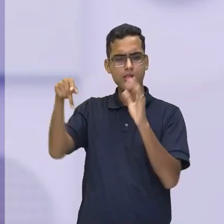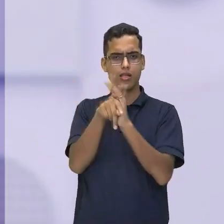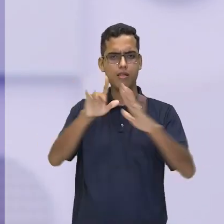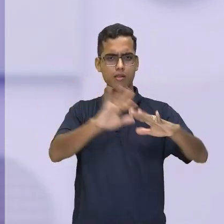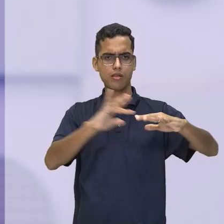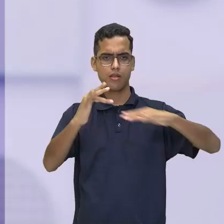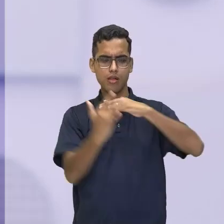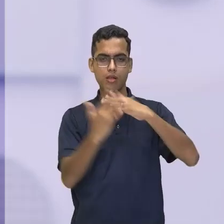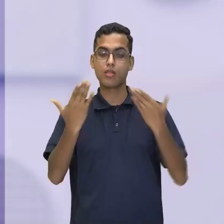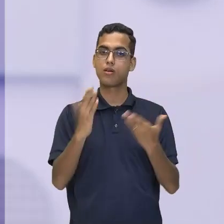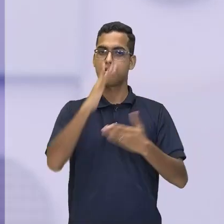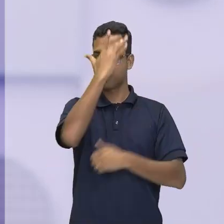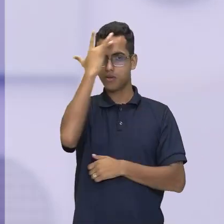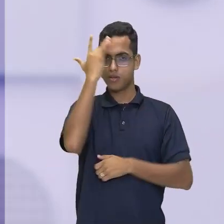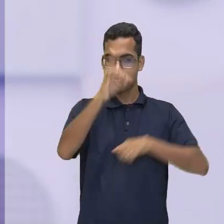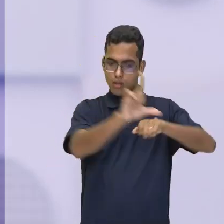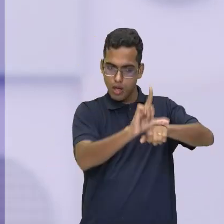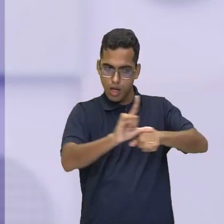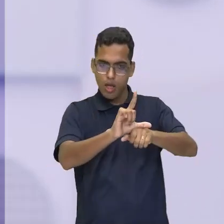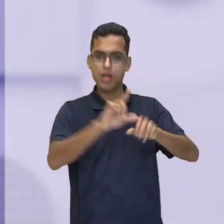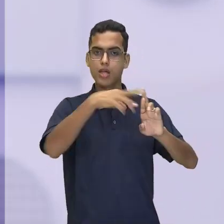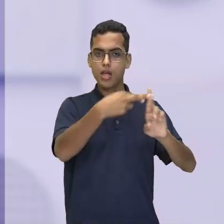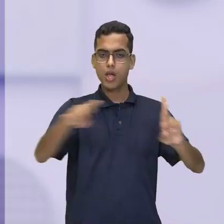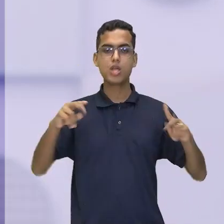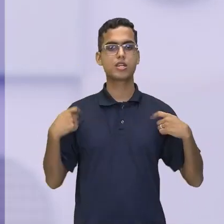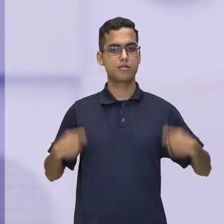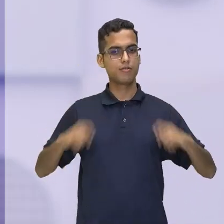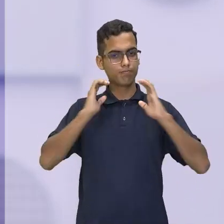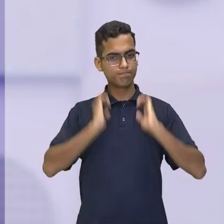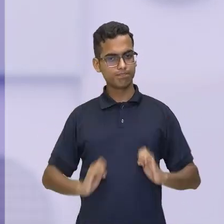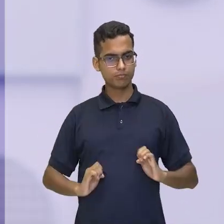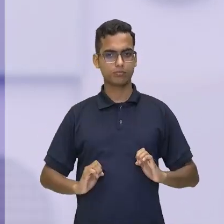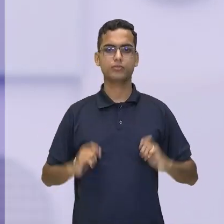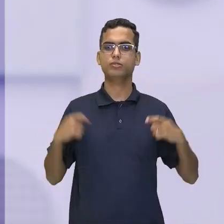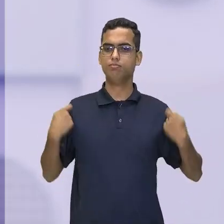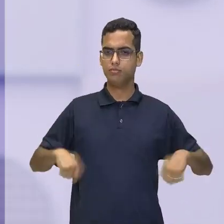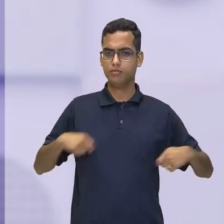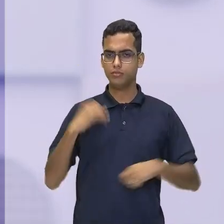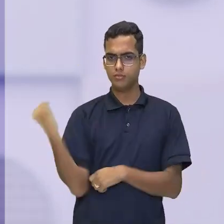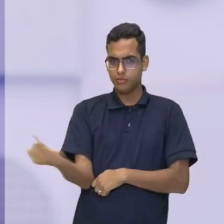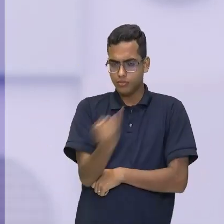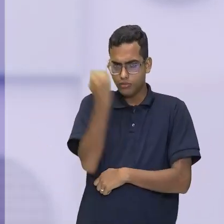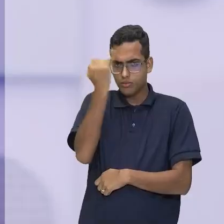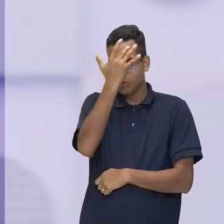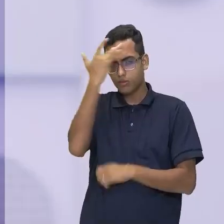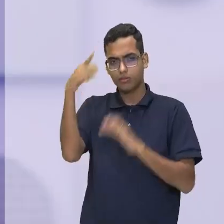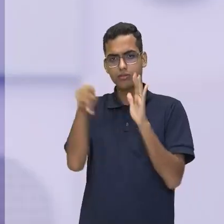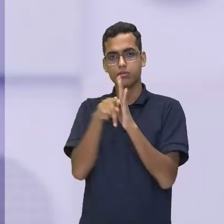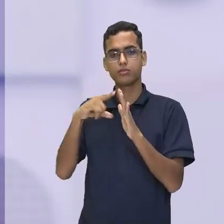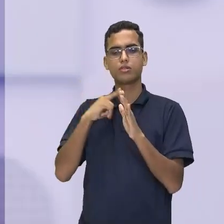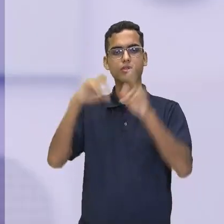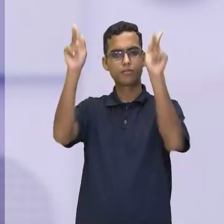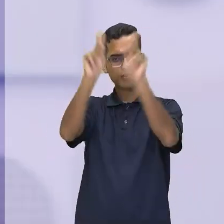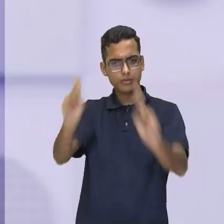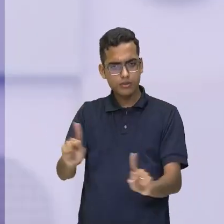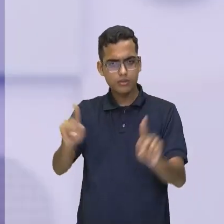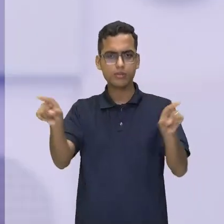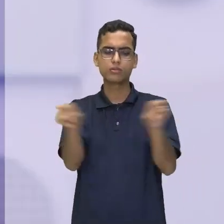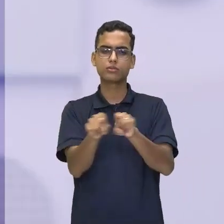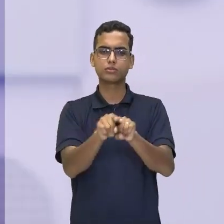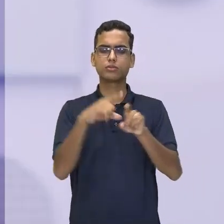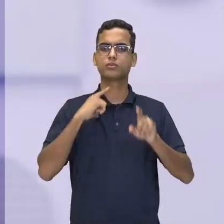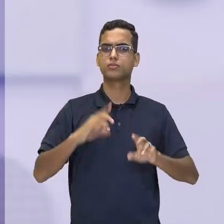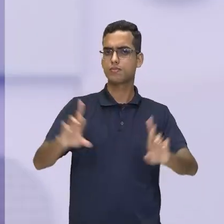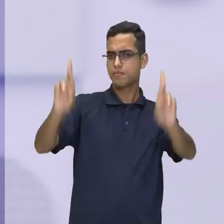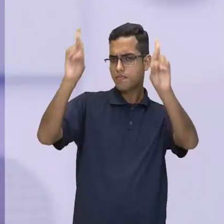na liderança religiosa, ela precisa encontrar o quê? Alguém que lhe transmita paz, que lhe transmita esperança, que